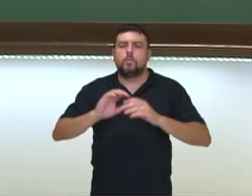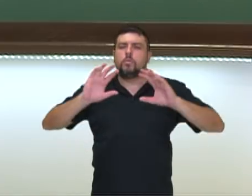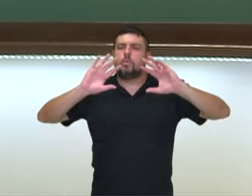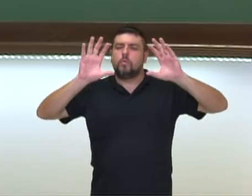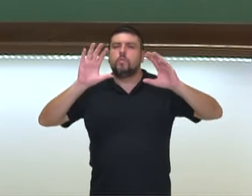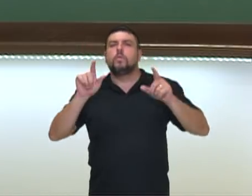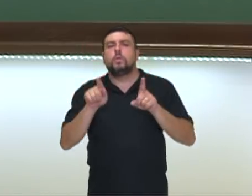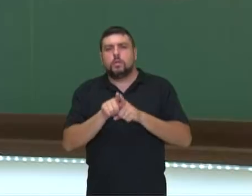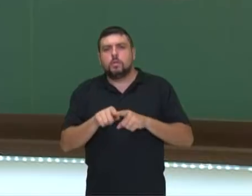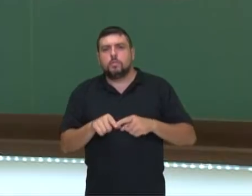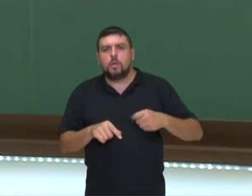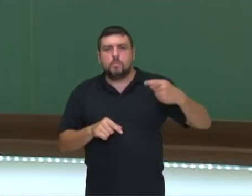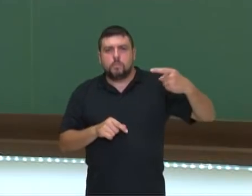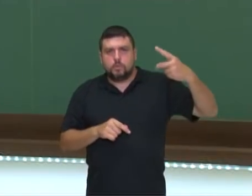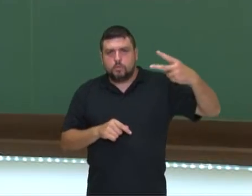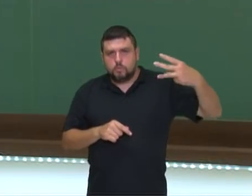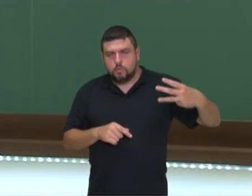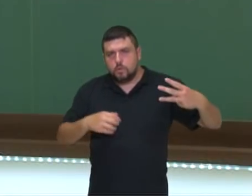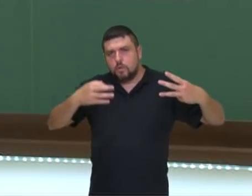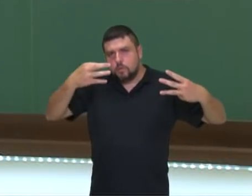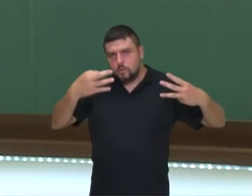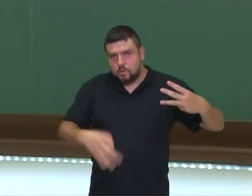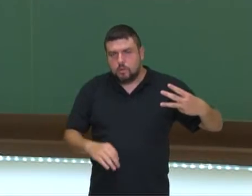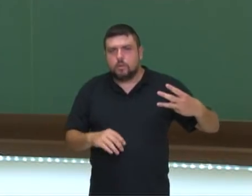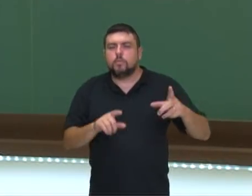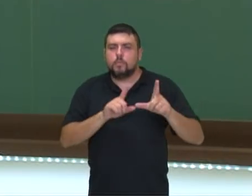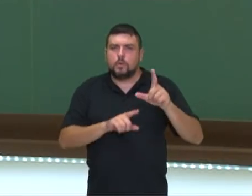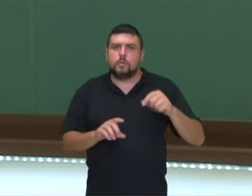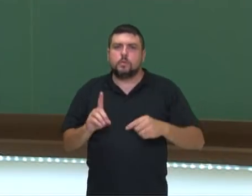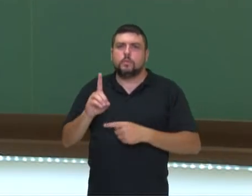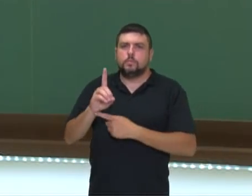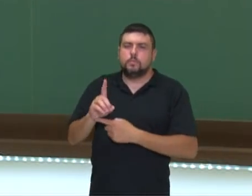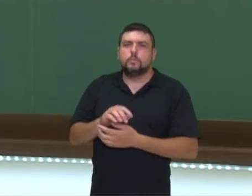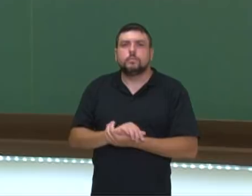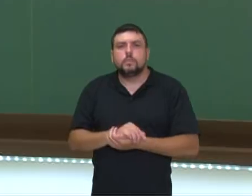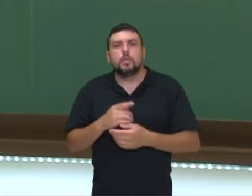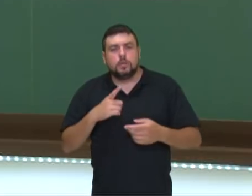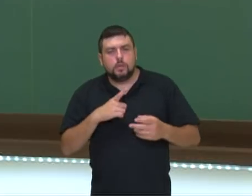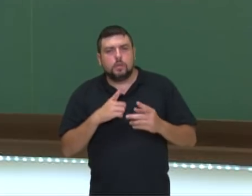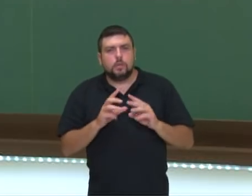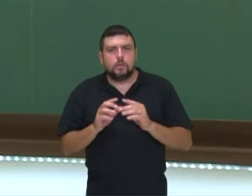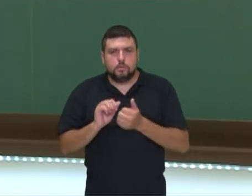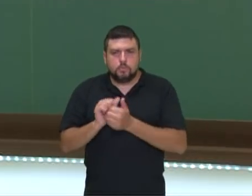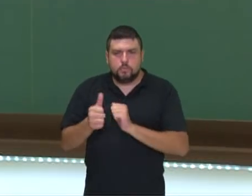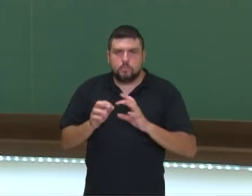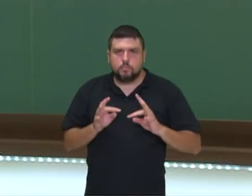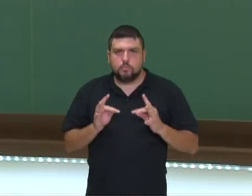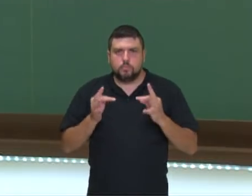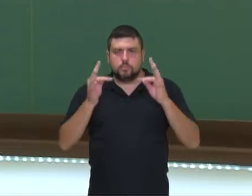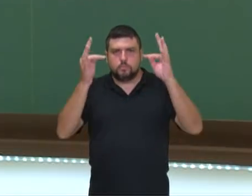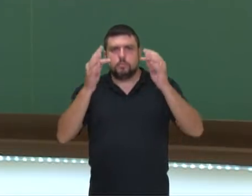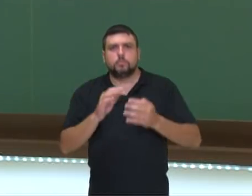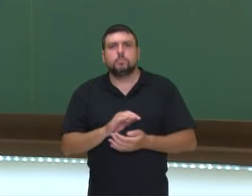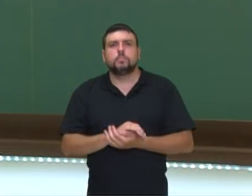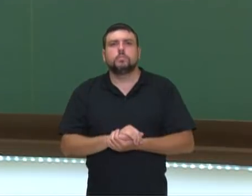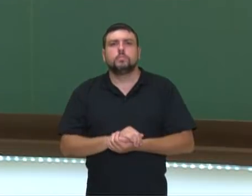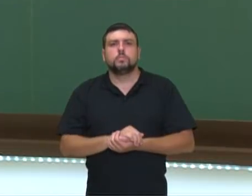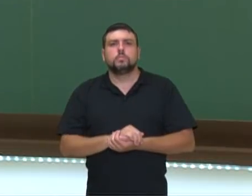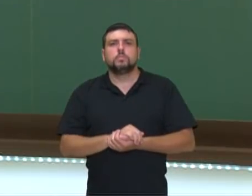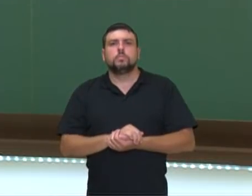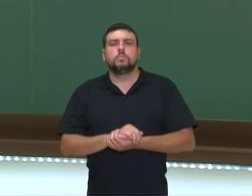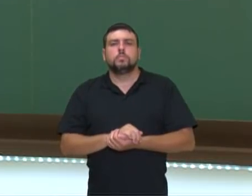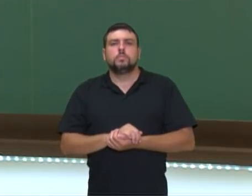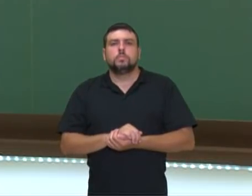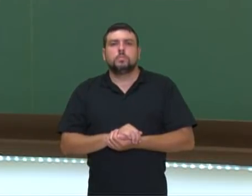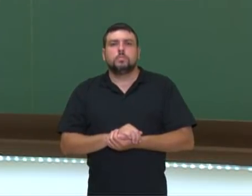todas essas alternativas aqui estão corretas. Temos muito presente hoje a tecnologia nos esportes. E aí, vamos falar então do